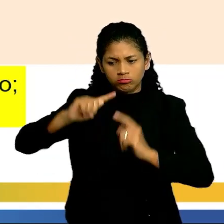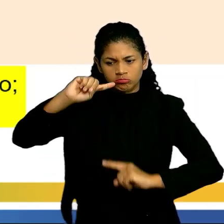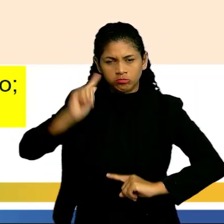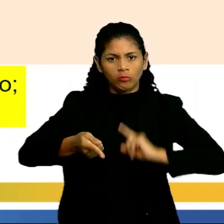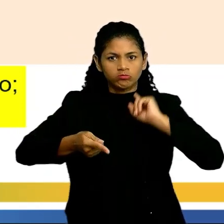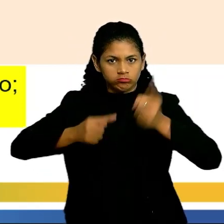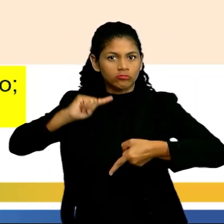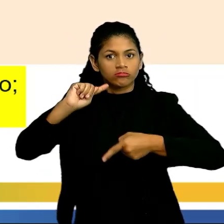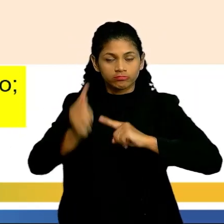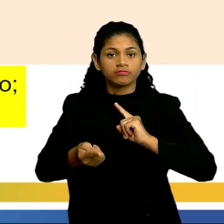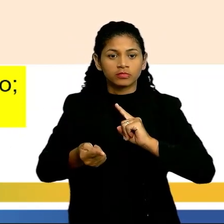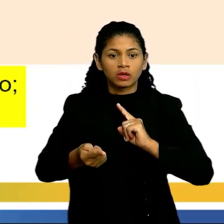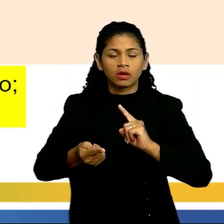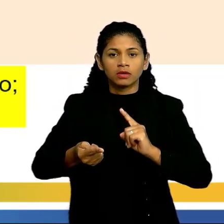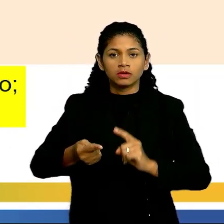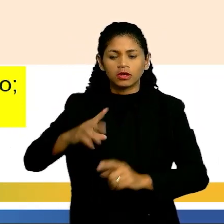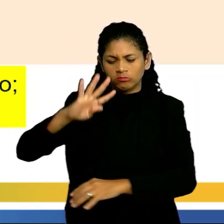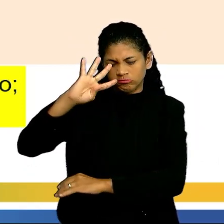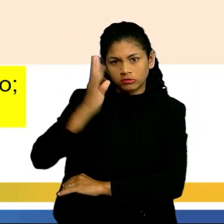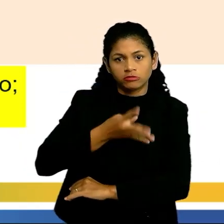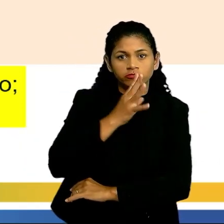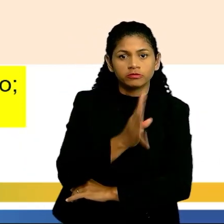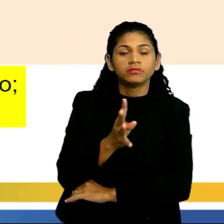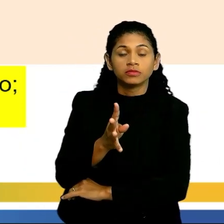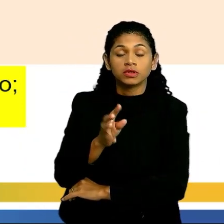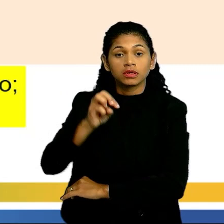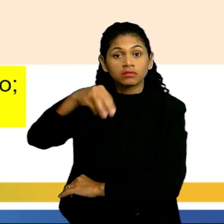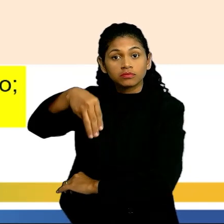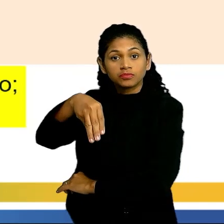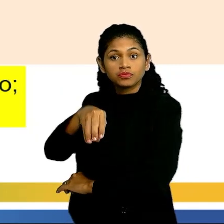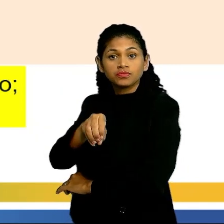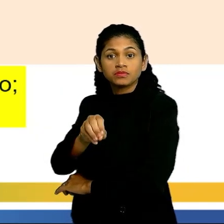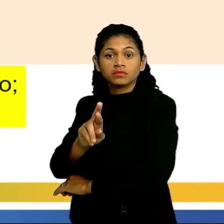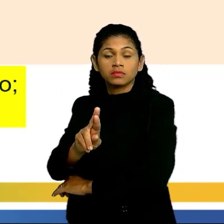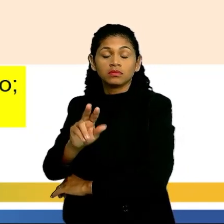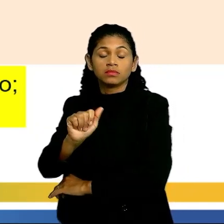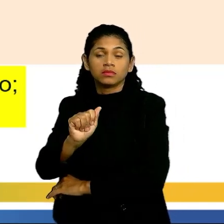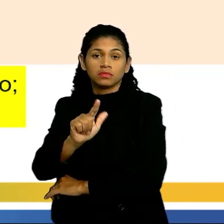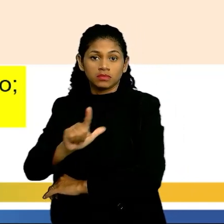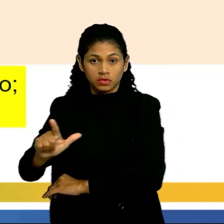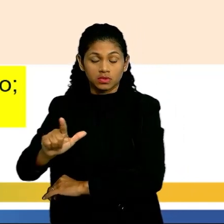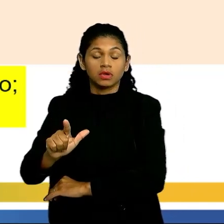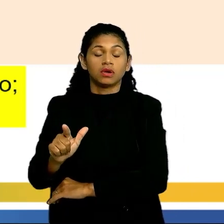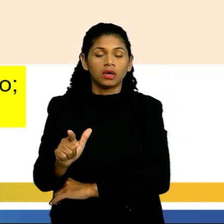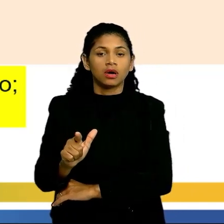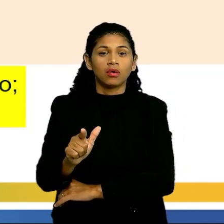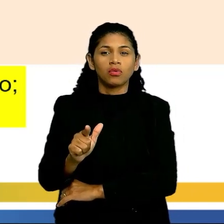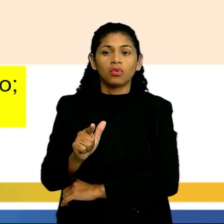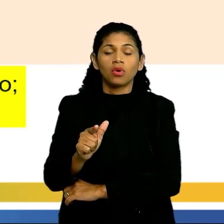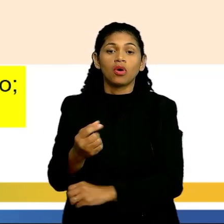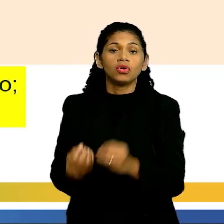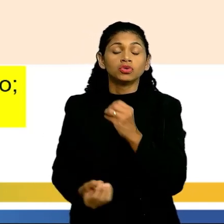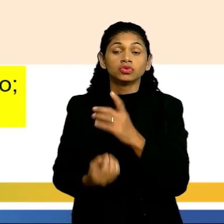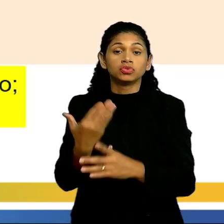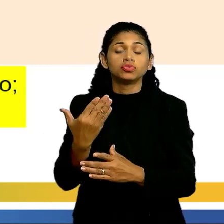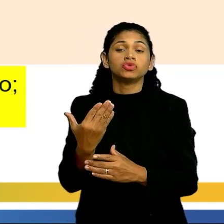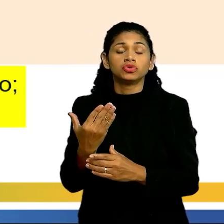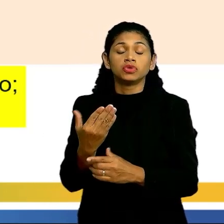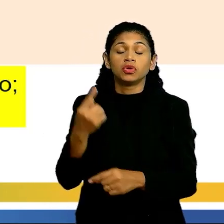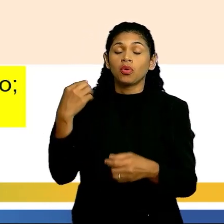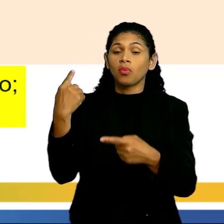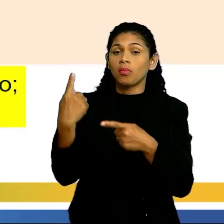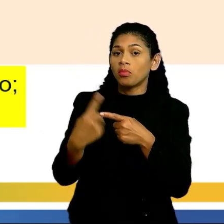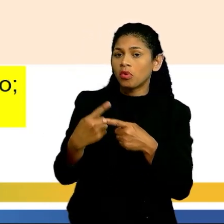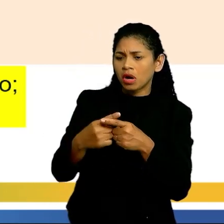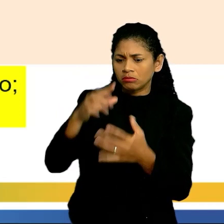de Deus. E ele vai criticar a moral, porque para ele a moral é produto dessa crença metafísica e dessa crença